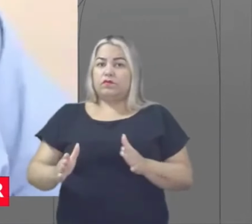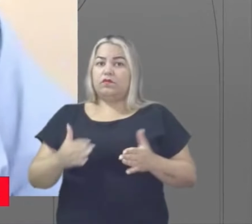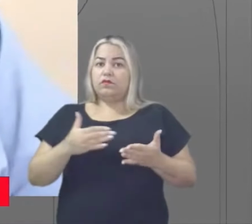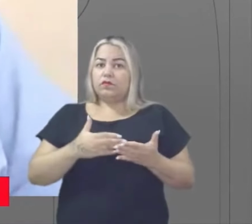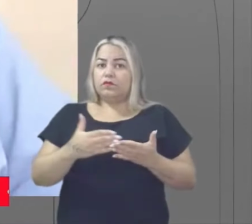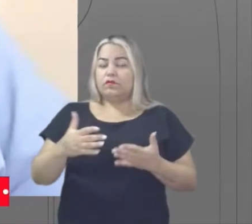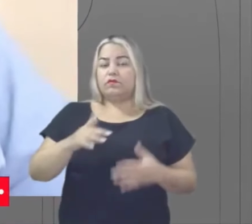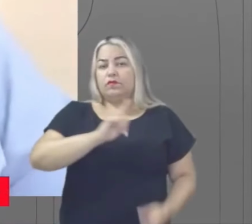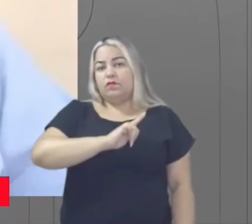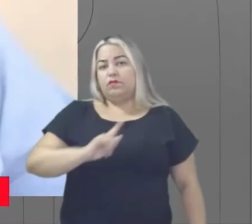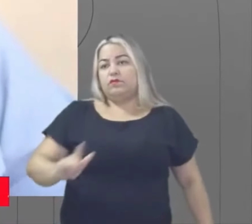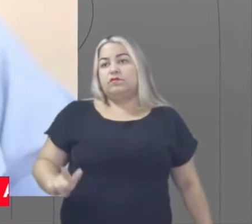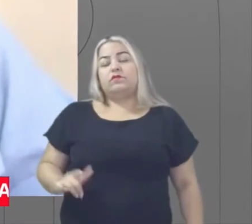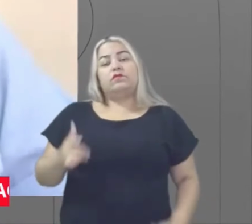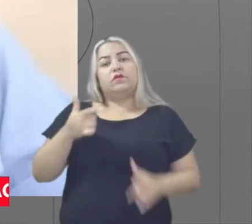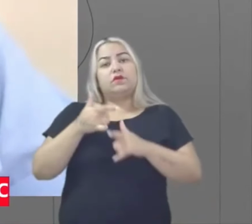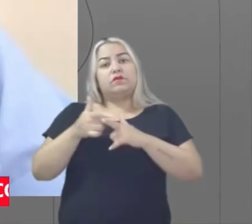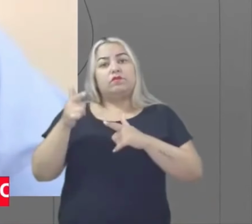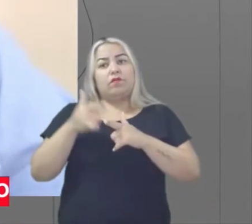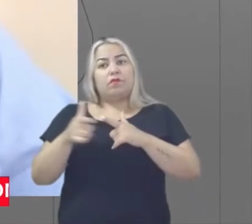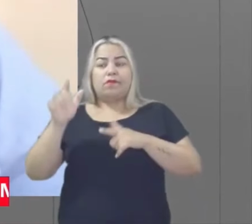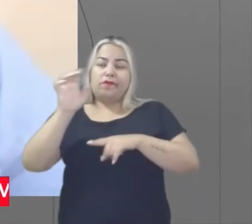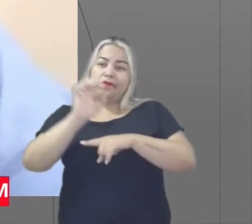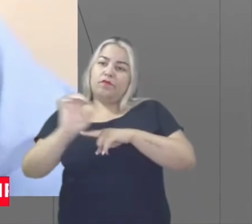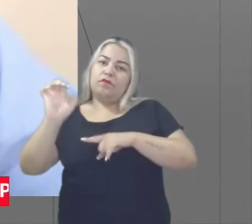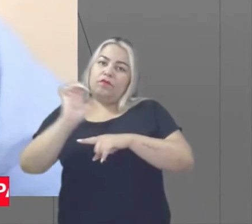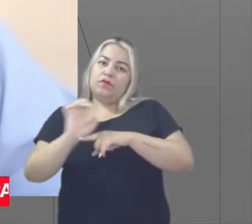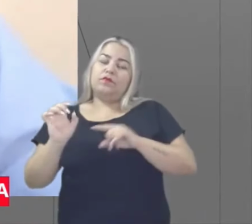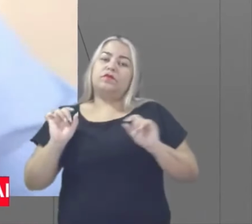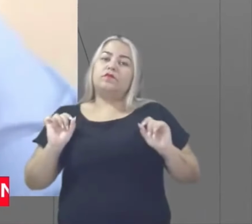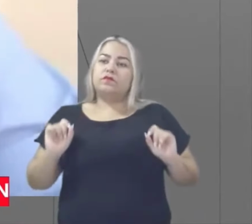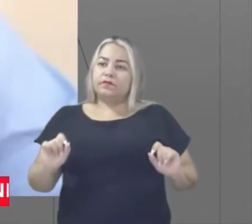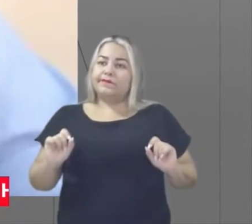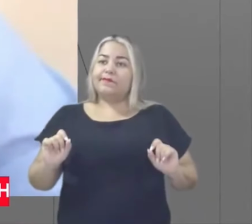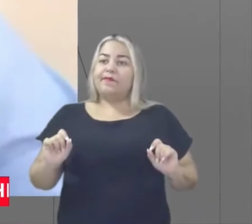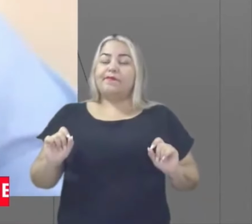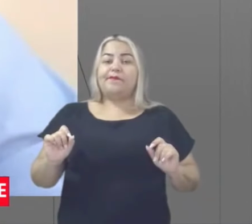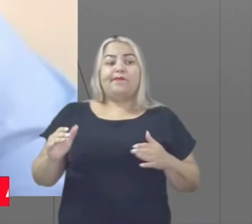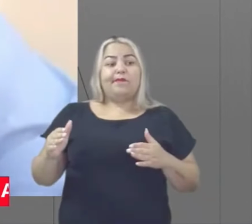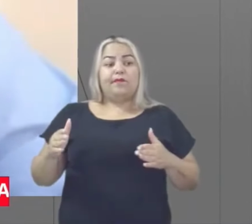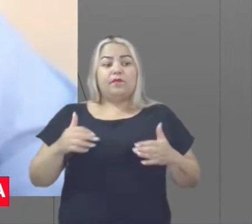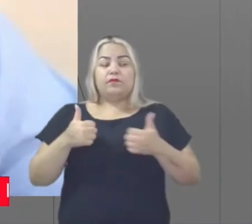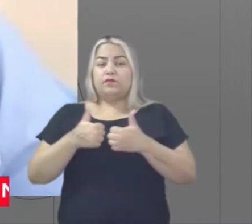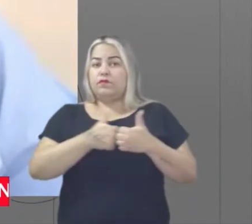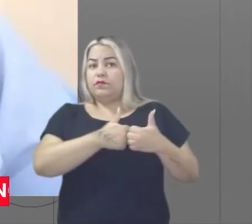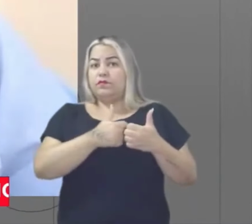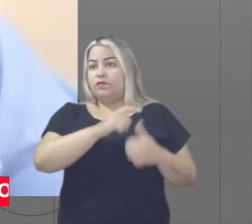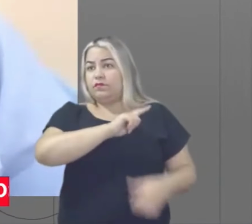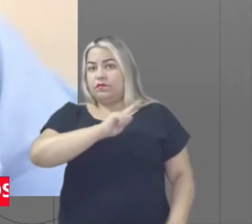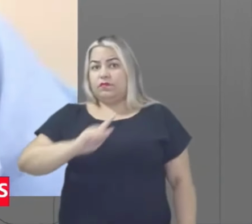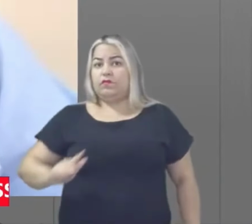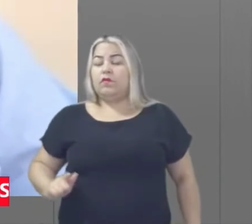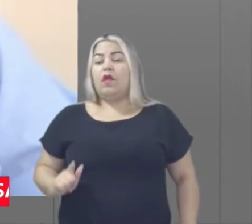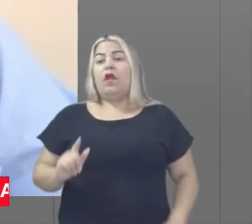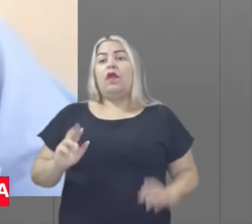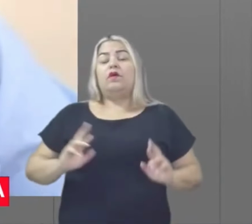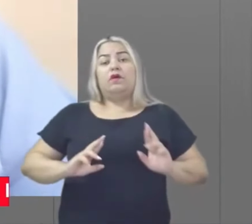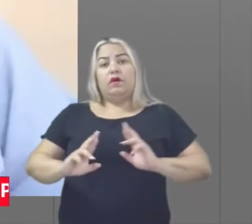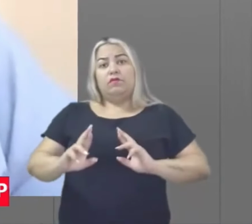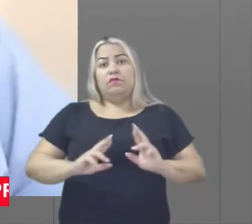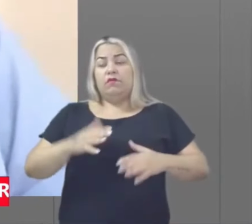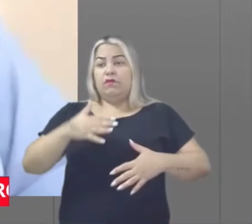governo, nós temos problematizado com o governo do Estado os equívocos produzidos por esse governo relacionados à Câmara